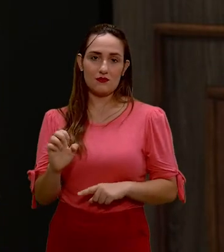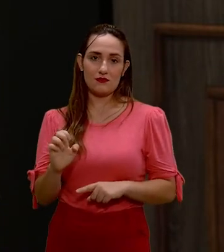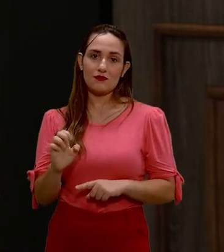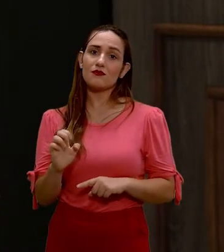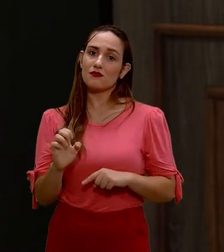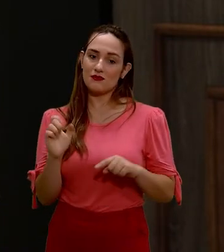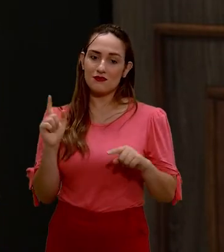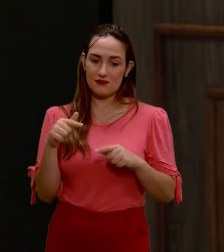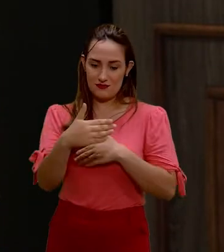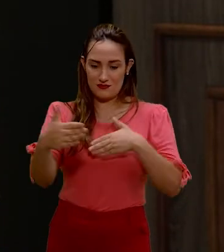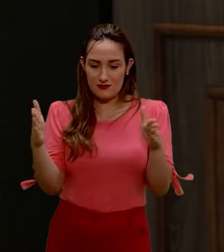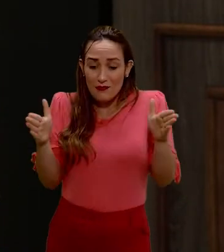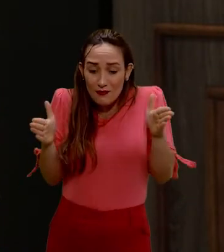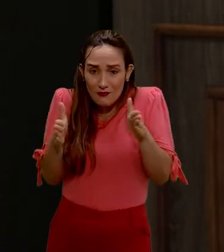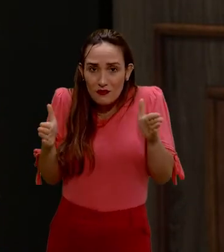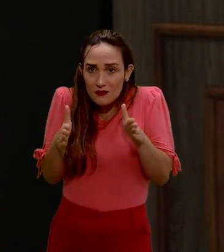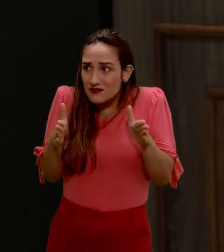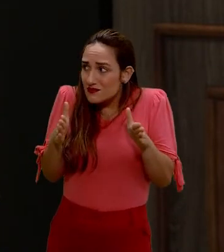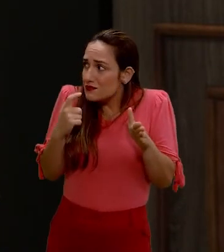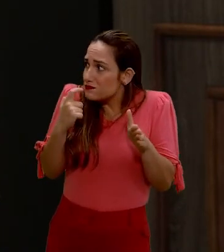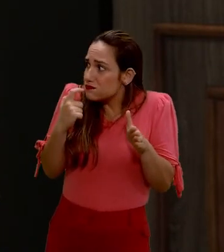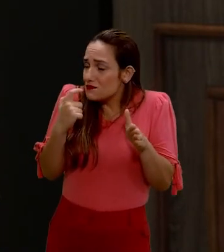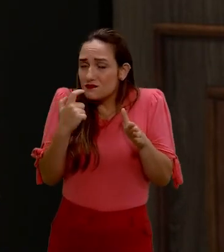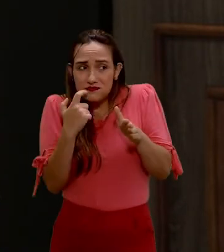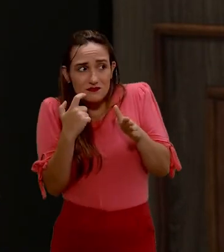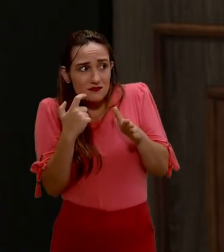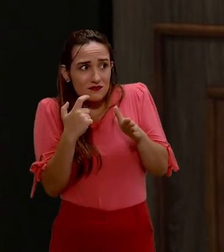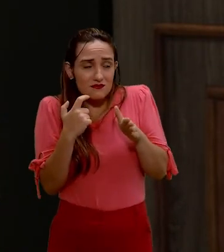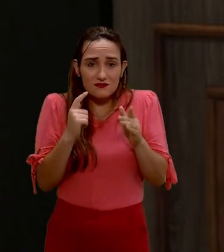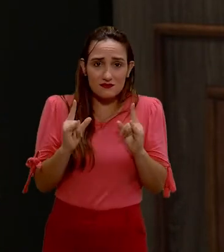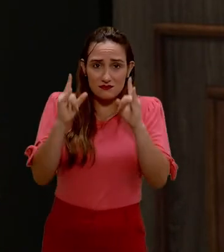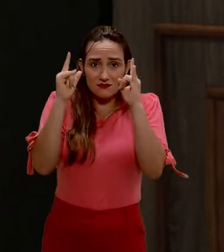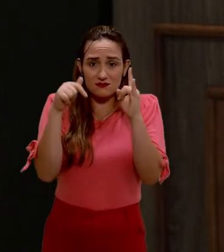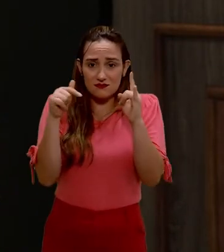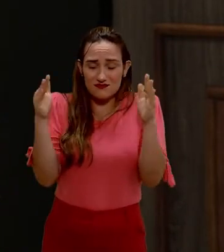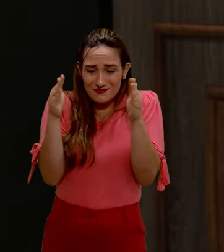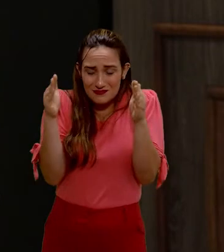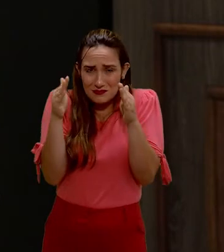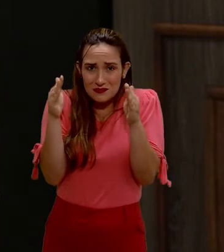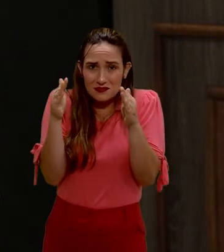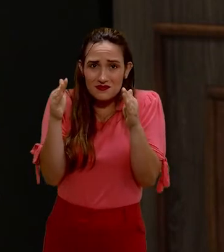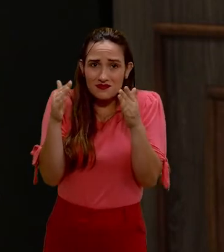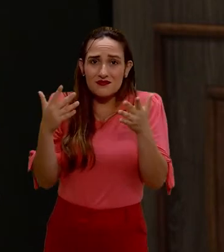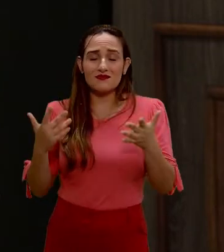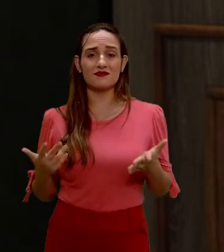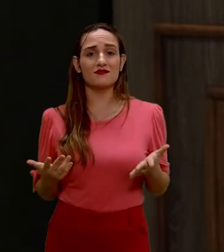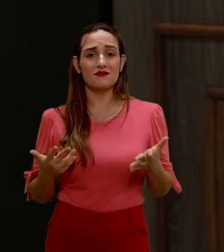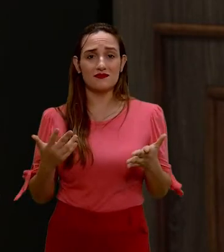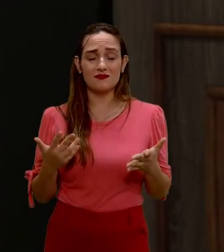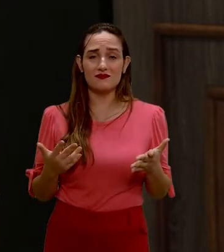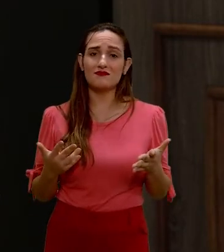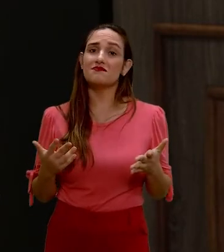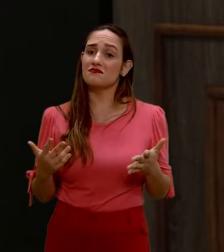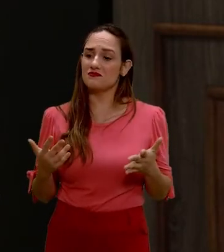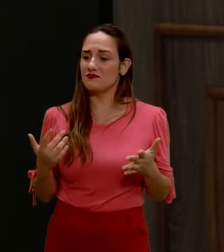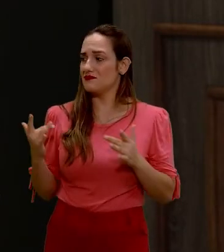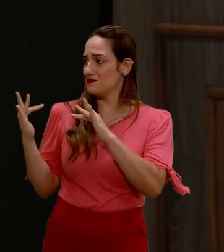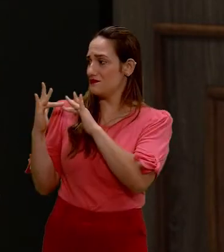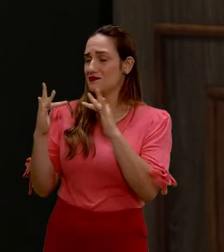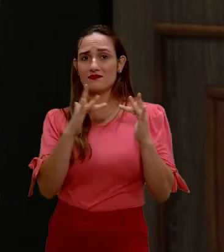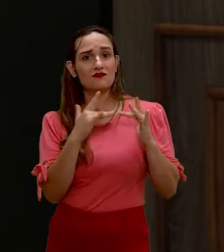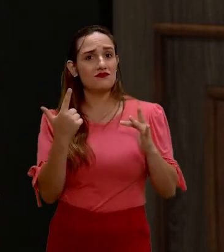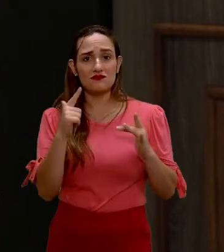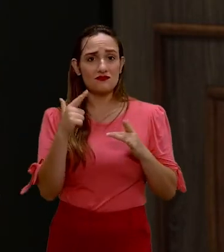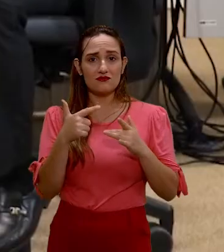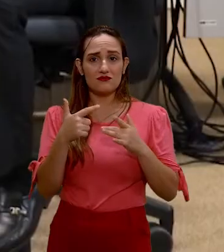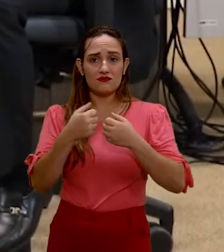um ambiente mais fechado. Não sei se você percebeu, até o prédio aqui ele foi concebido também. Ele